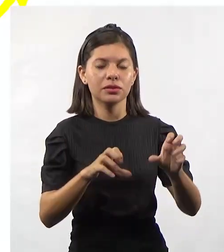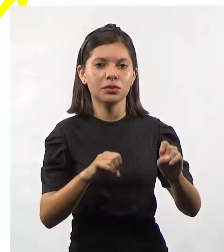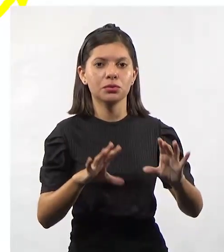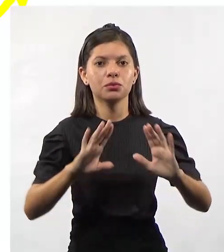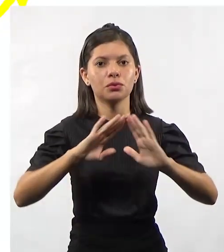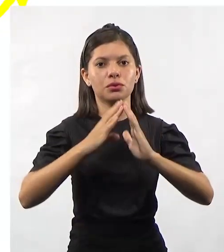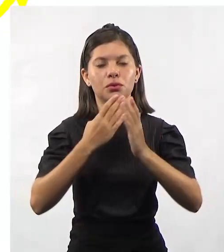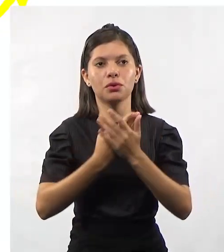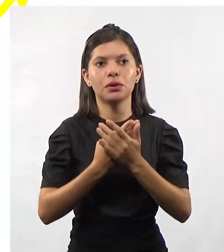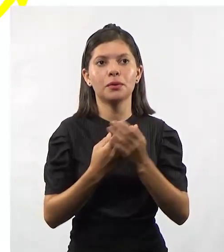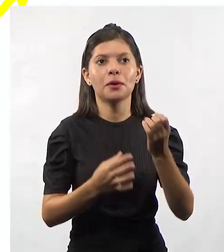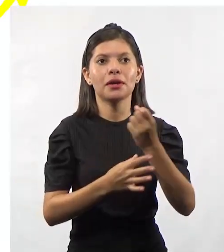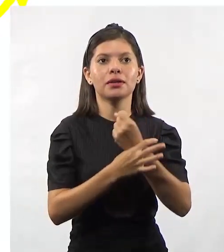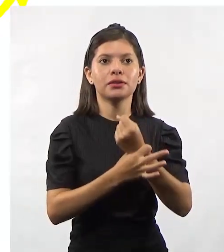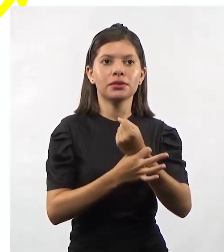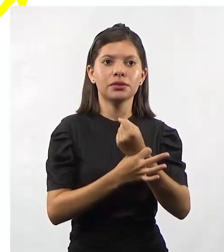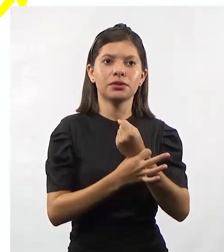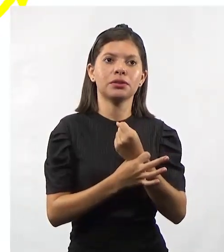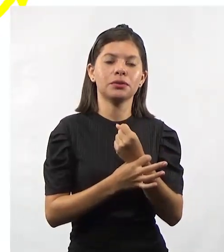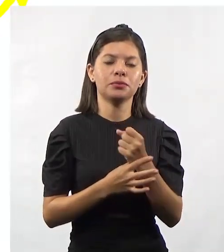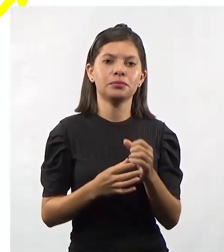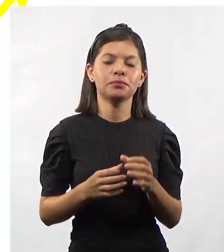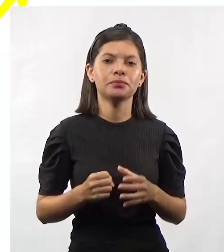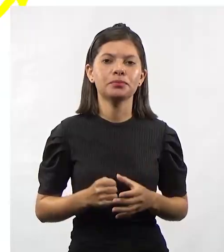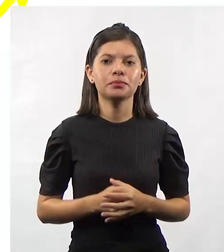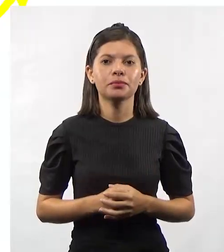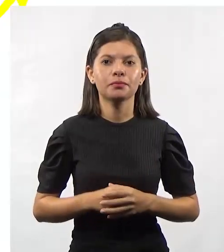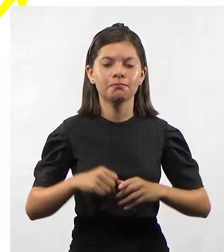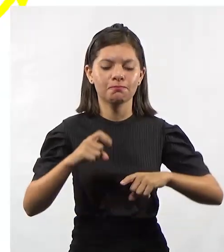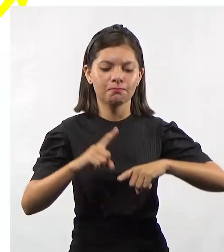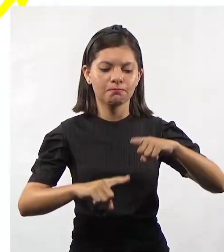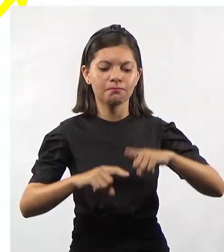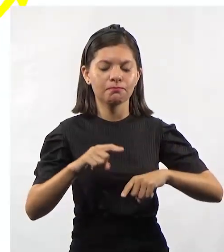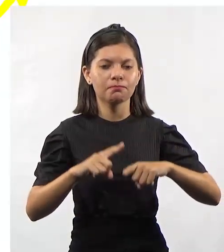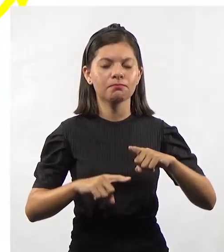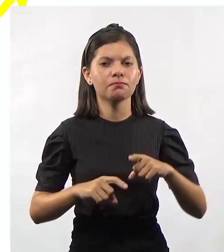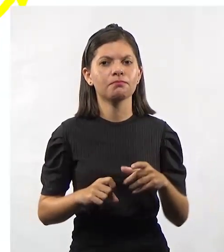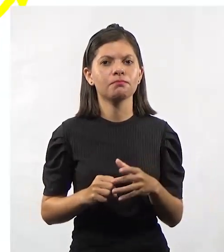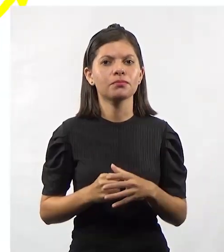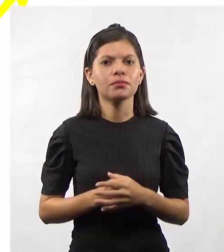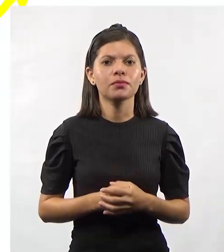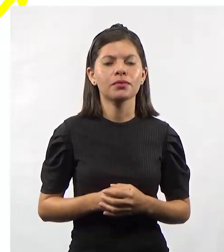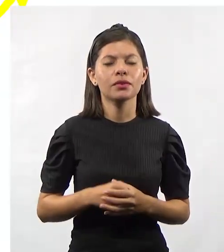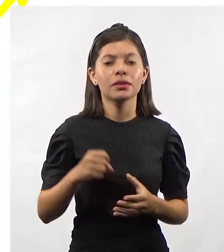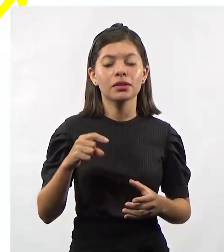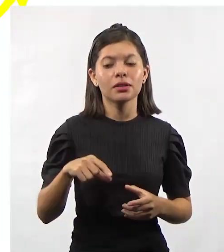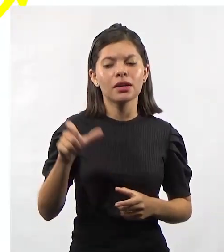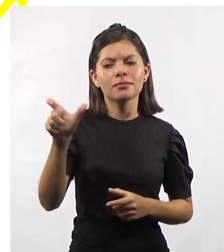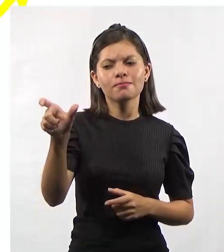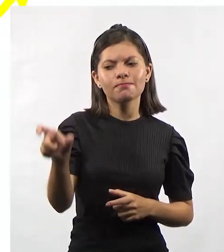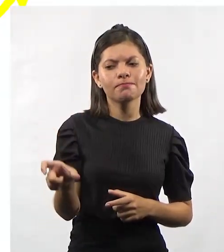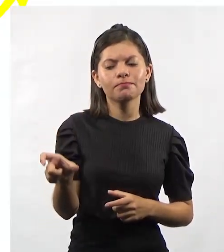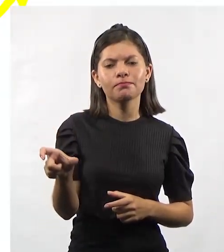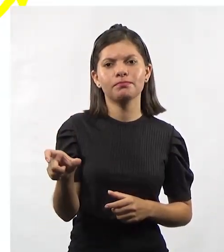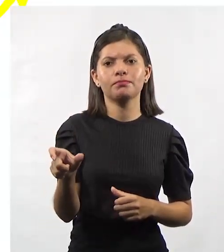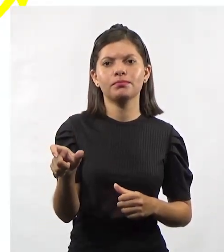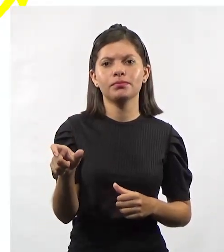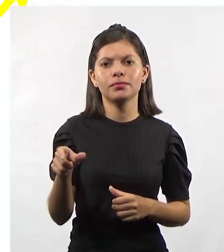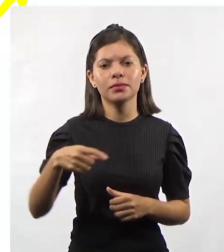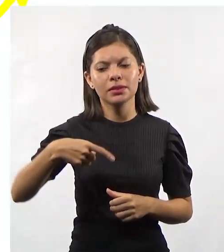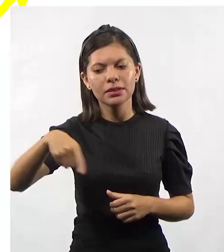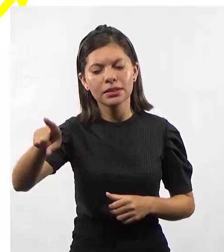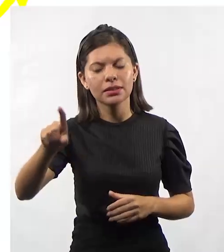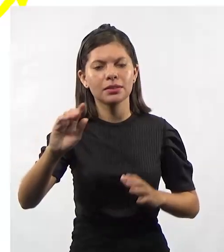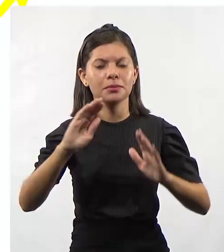escola, mas também garantir as possibilidades materiais para que o indivíduo possa estar